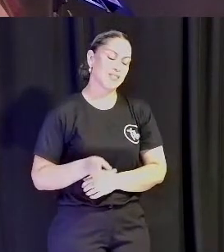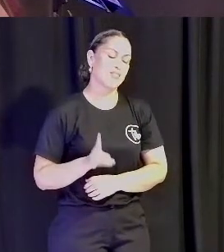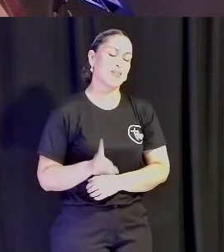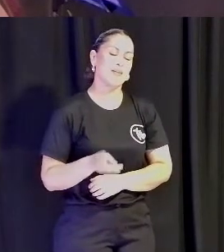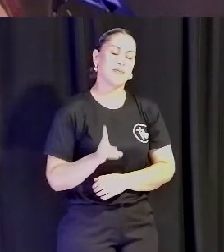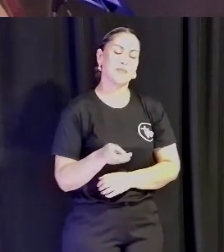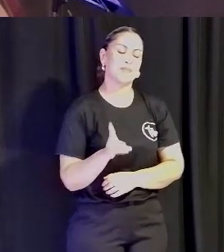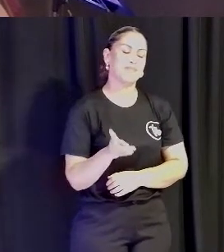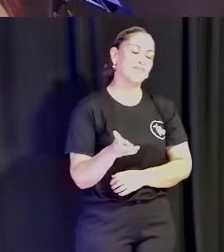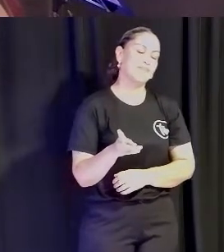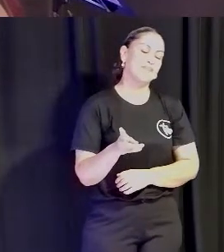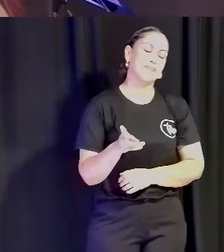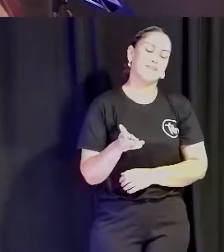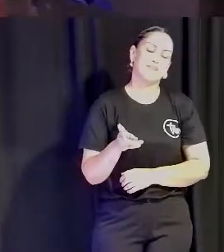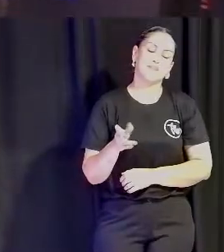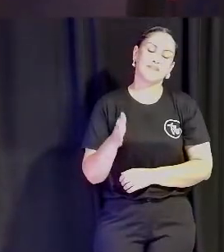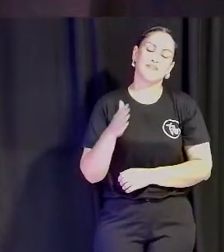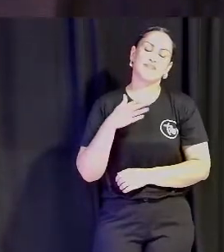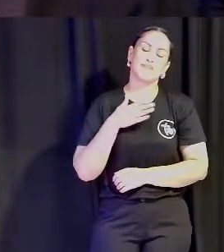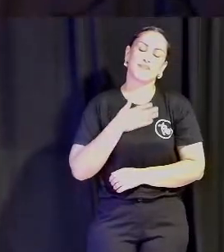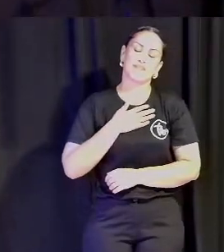será sempre